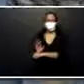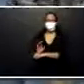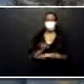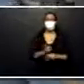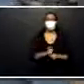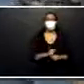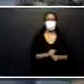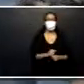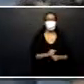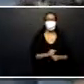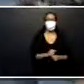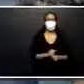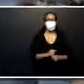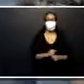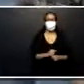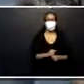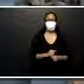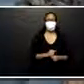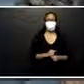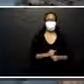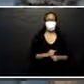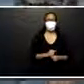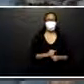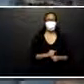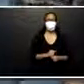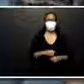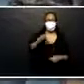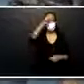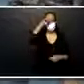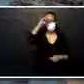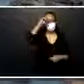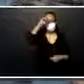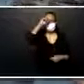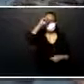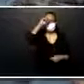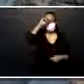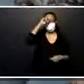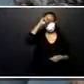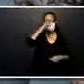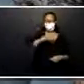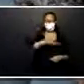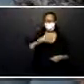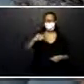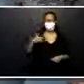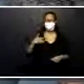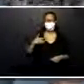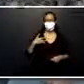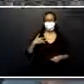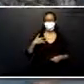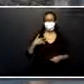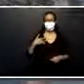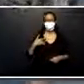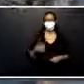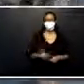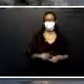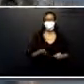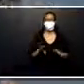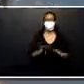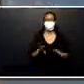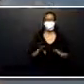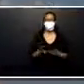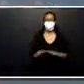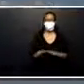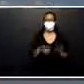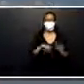para prevenir e atender as demandas dos hospitais e rede pública de saúde. Também ele faz a